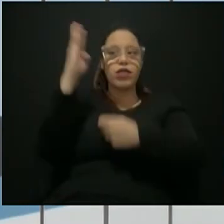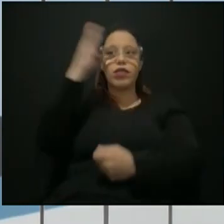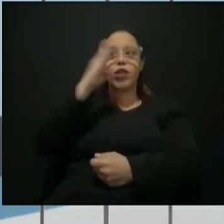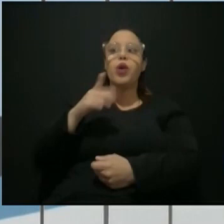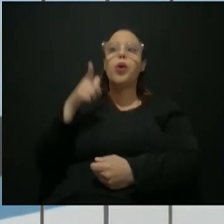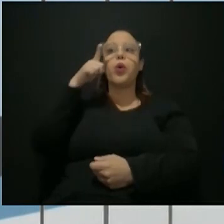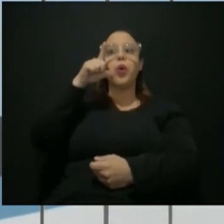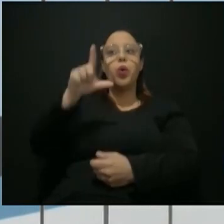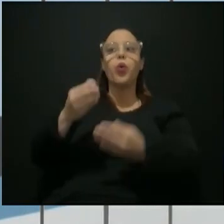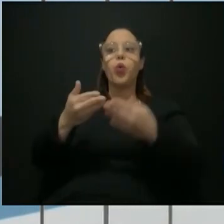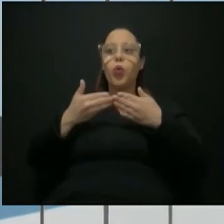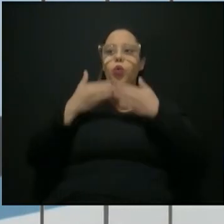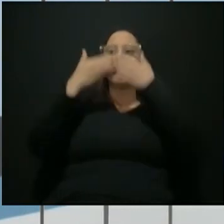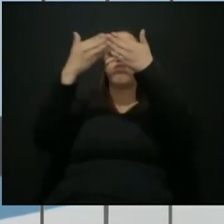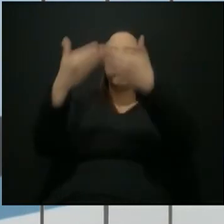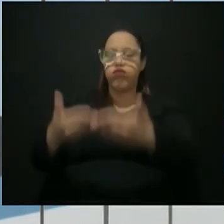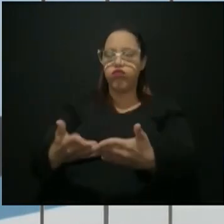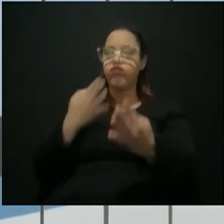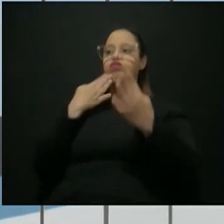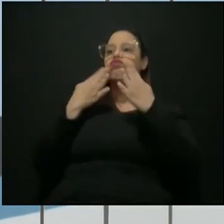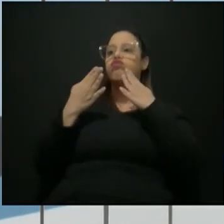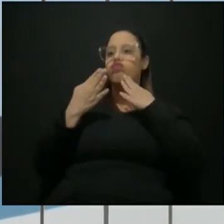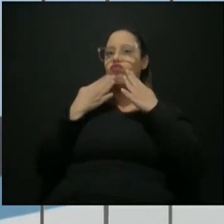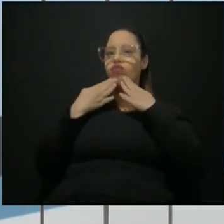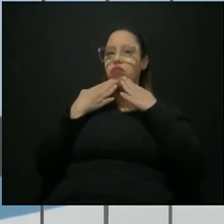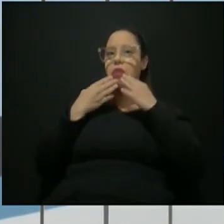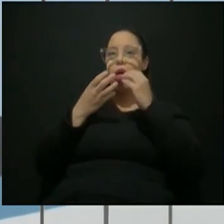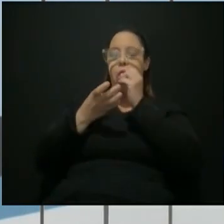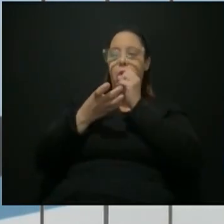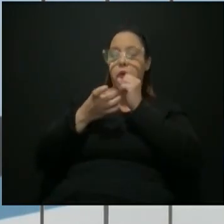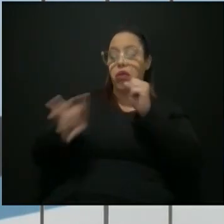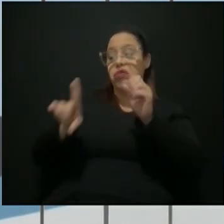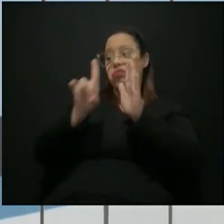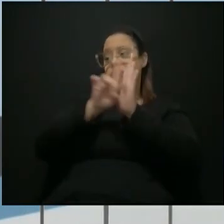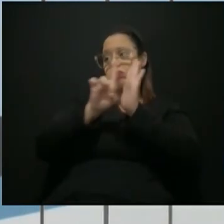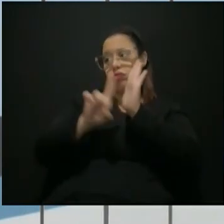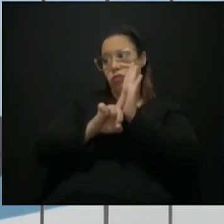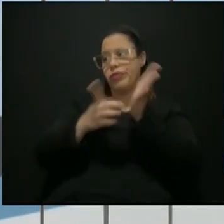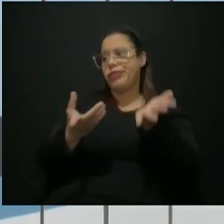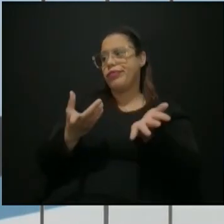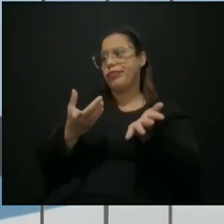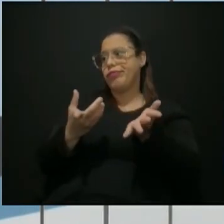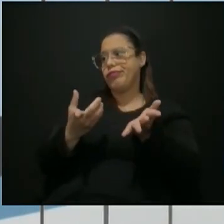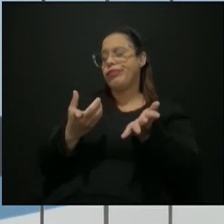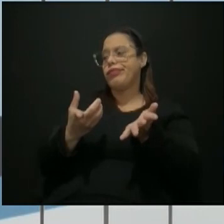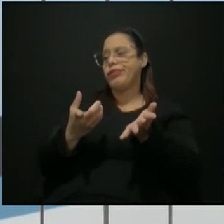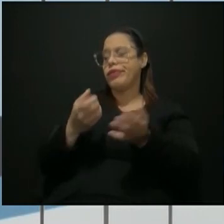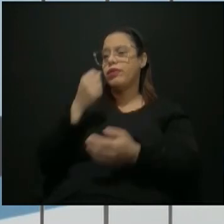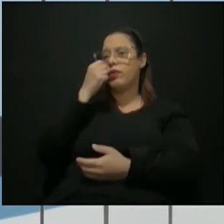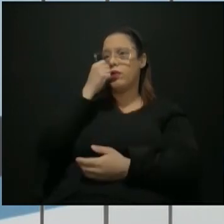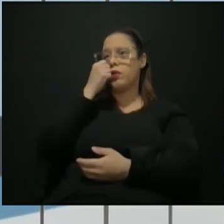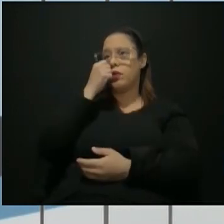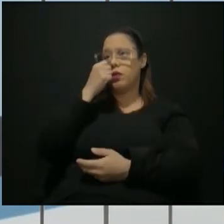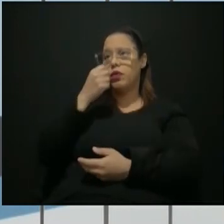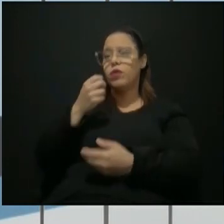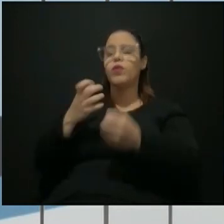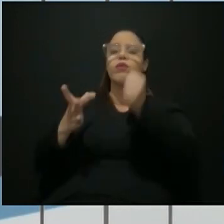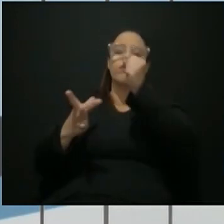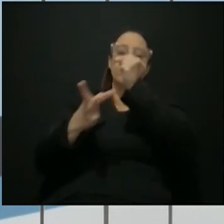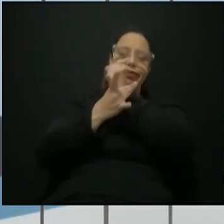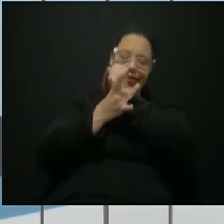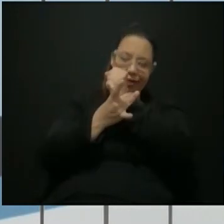um debate sem retirada de direitos, né? E com a maior segurança em